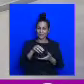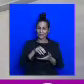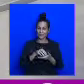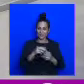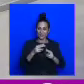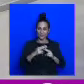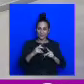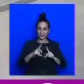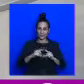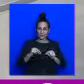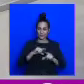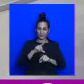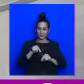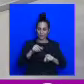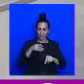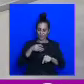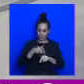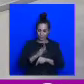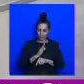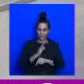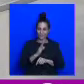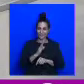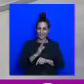validação do sorteio com a matriz da Caixa em Brasília. Sorteio validado.